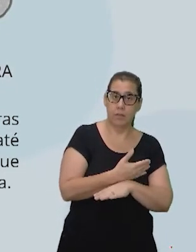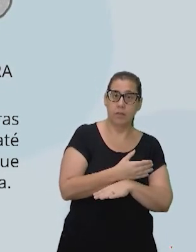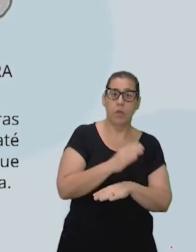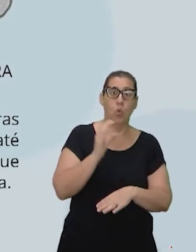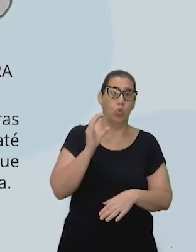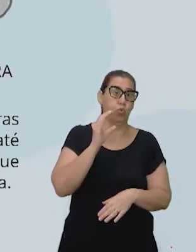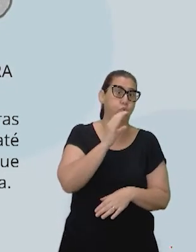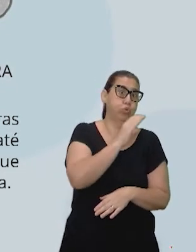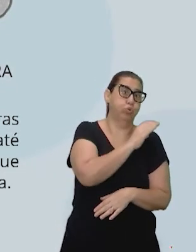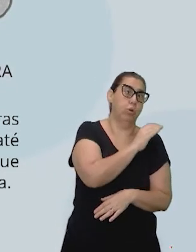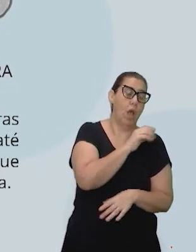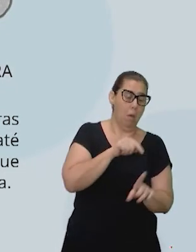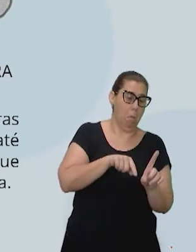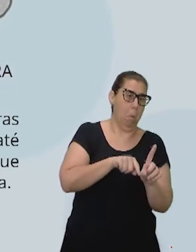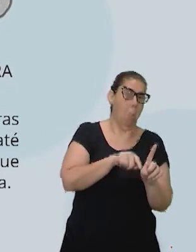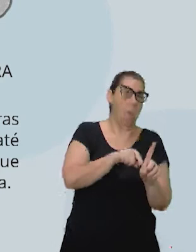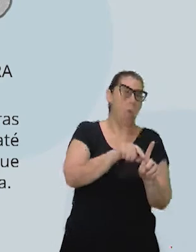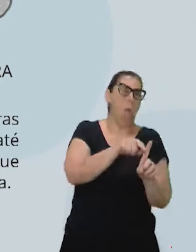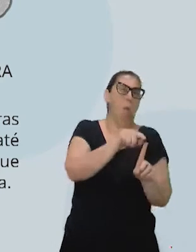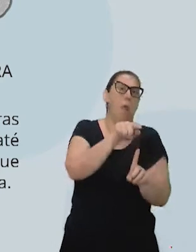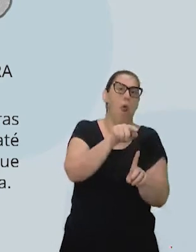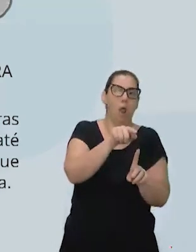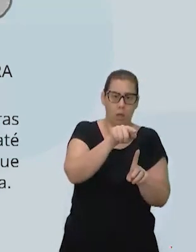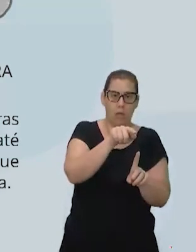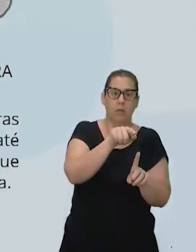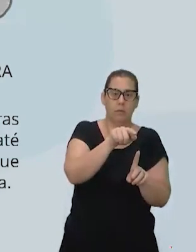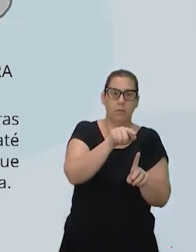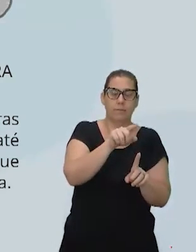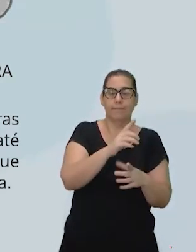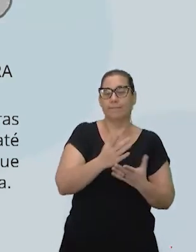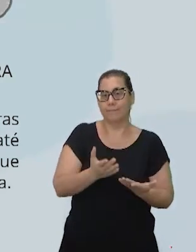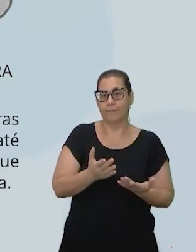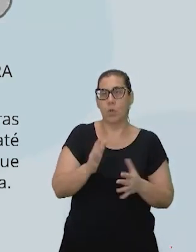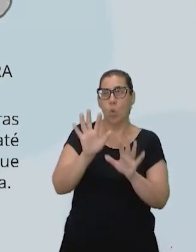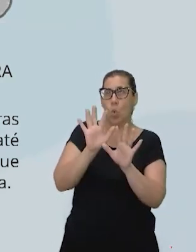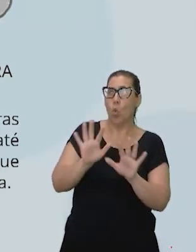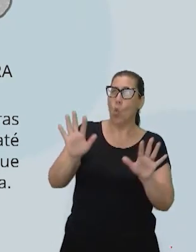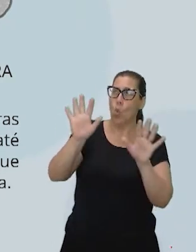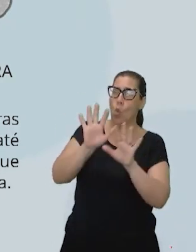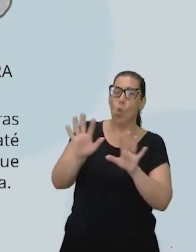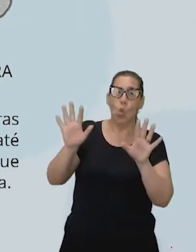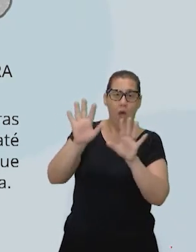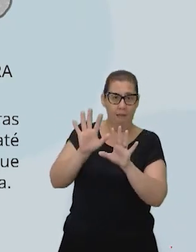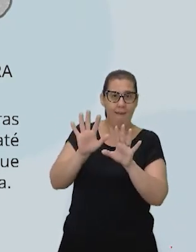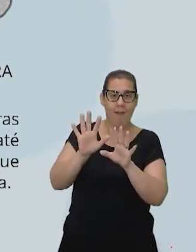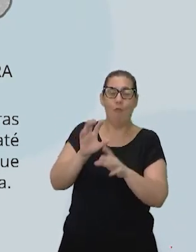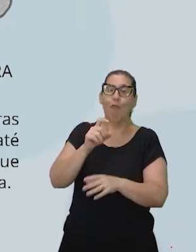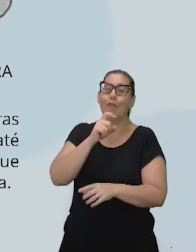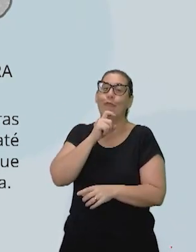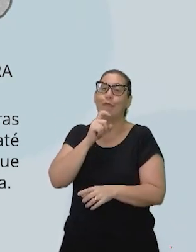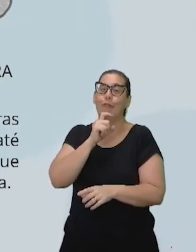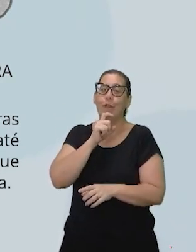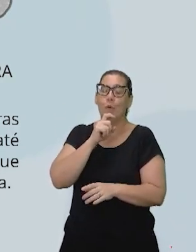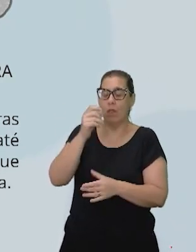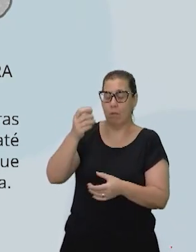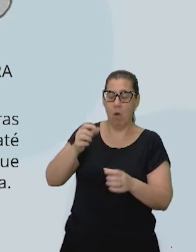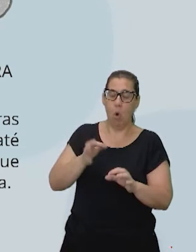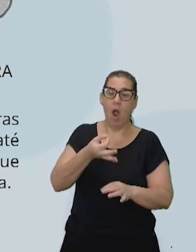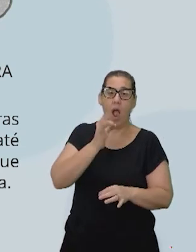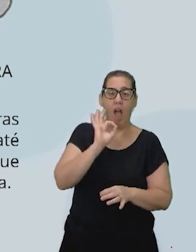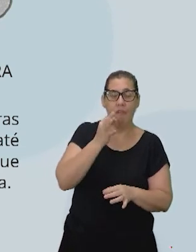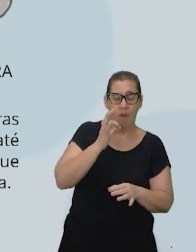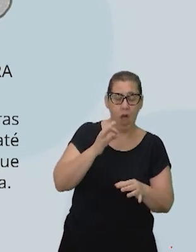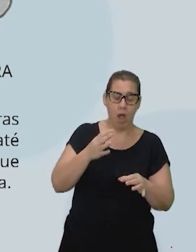e provavelmente o ar está frio, está uma menor temperatura. E existe então uma troca de calor entre o